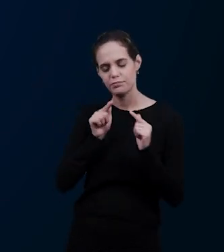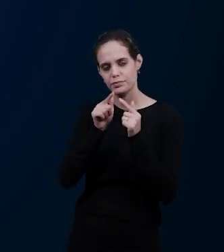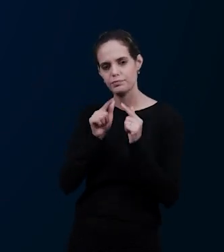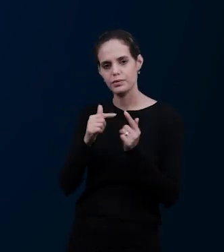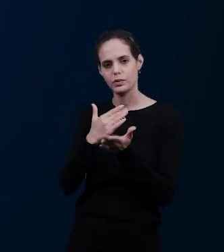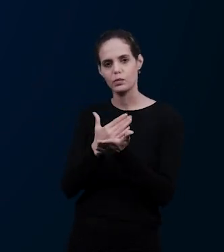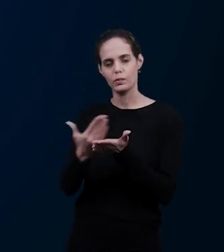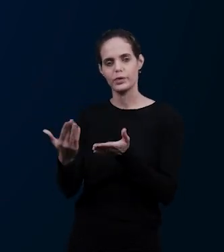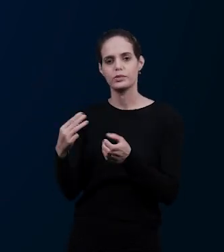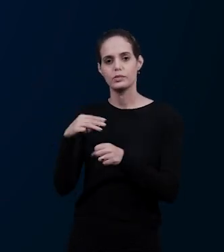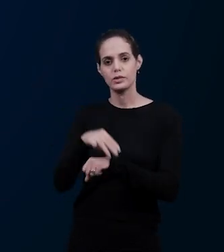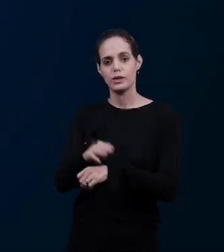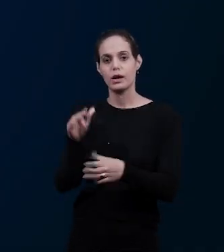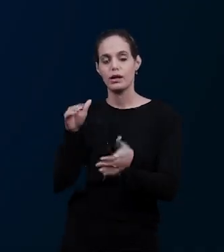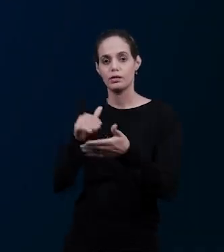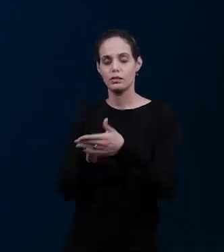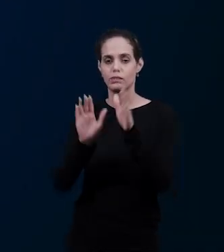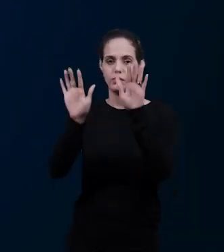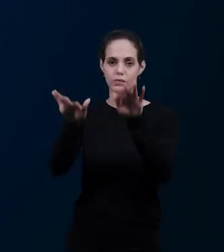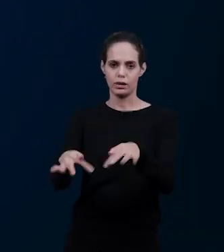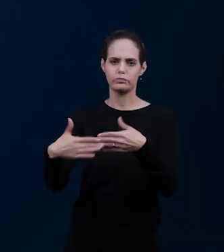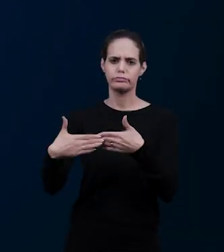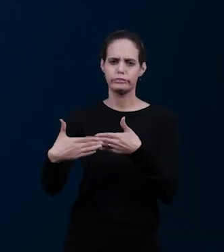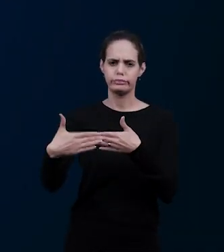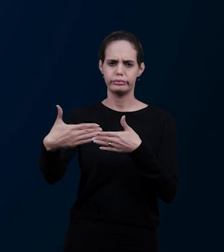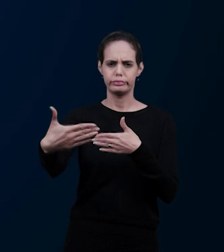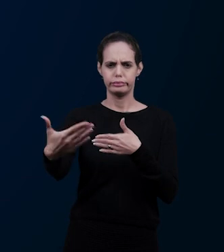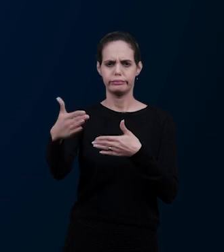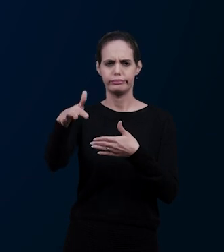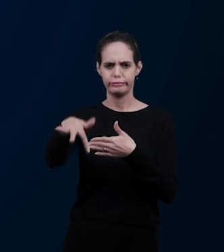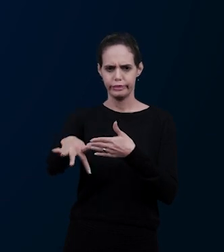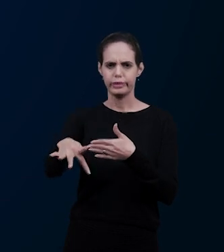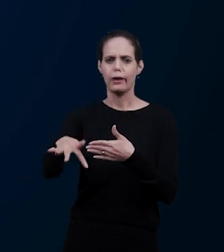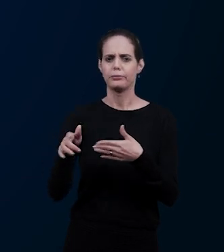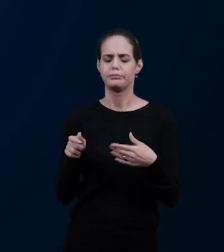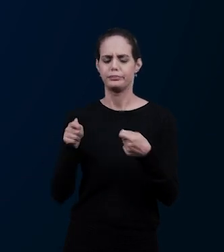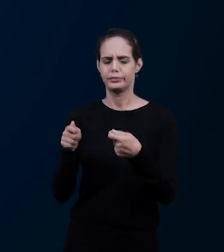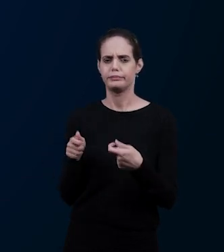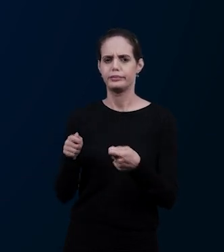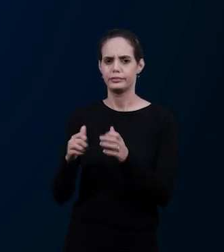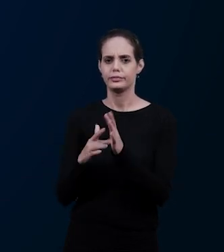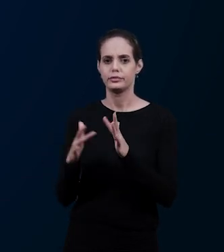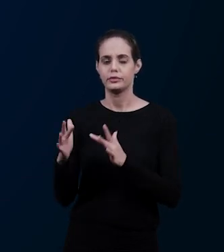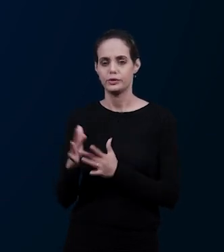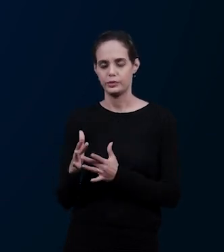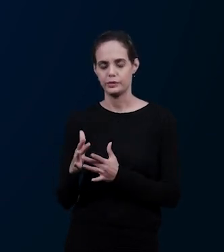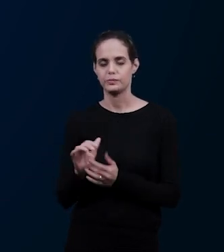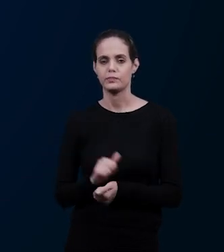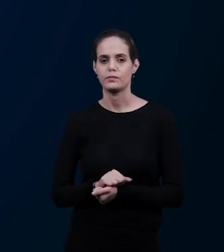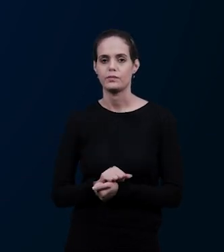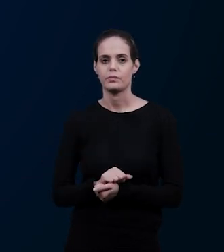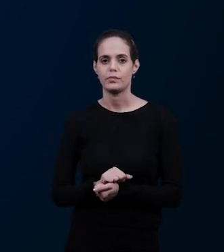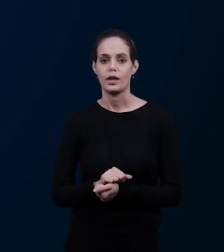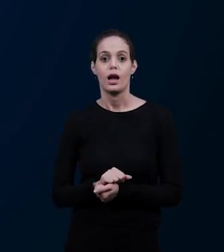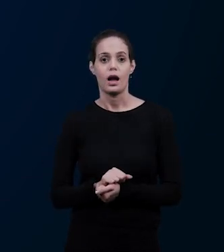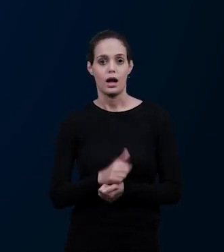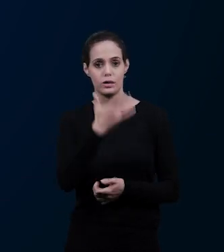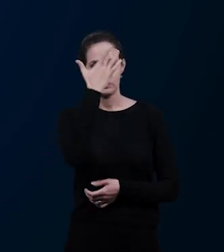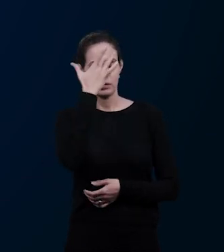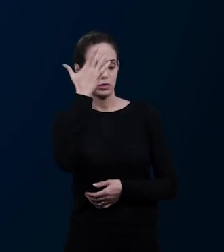seu ministério até o final. A fama de Jesus como profeta já havia se